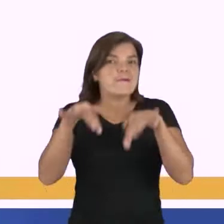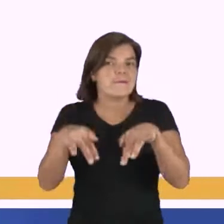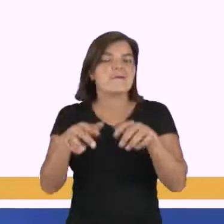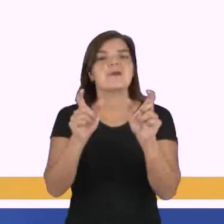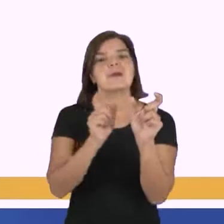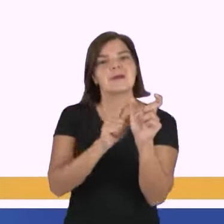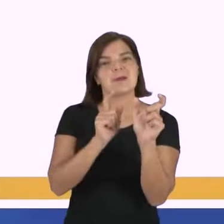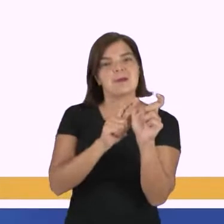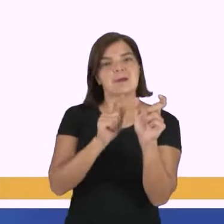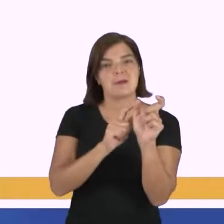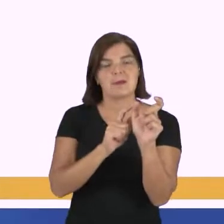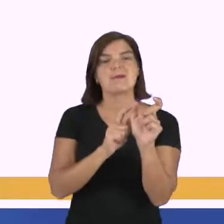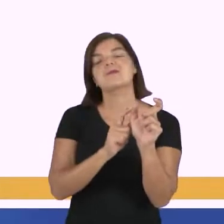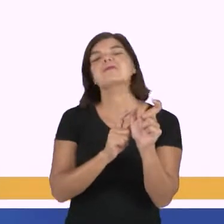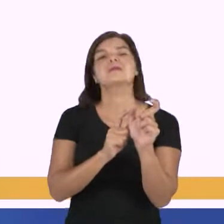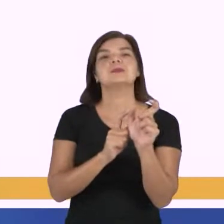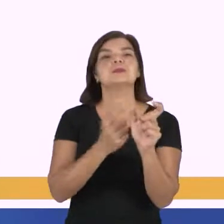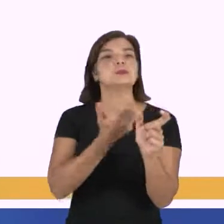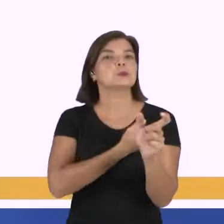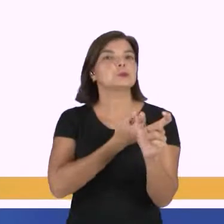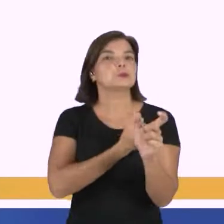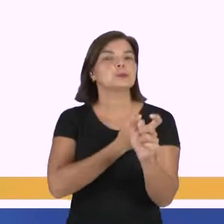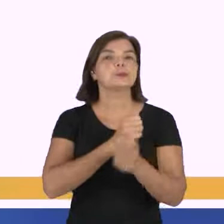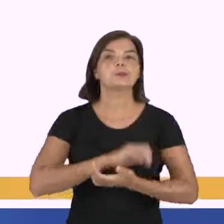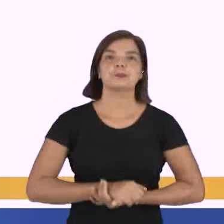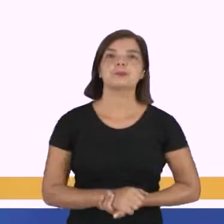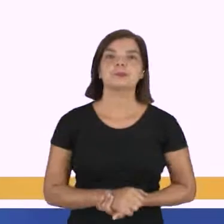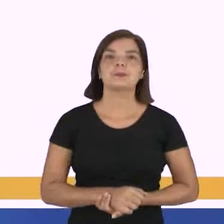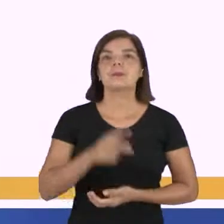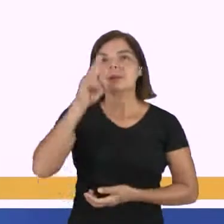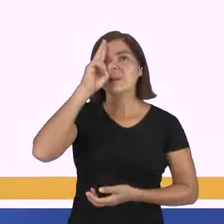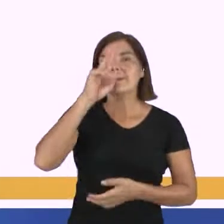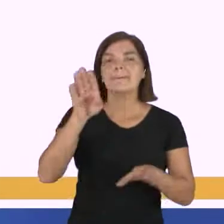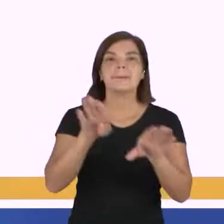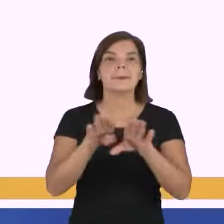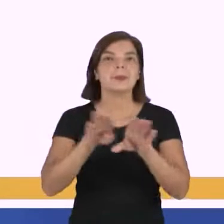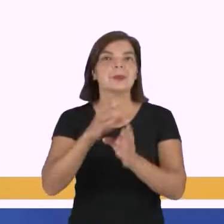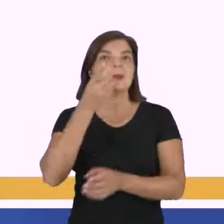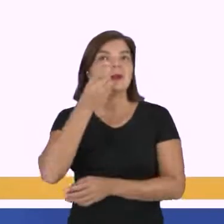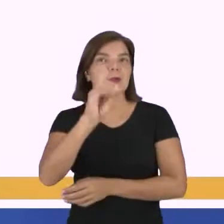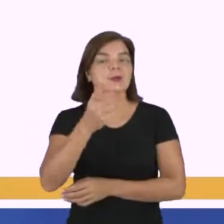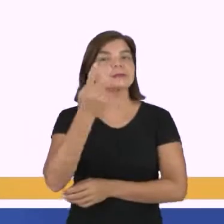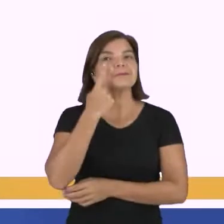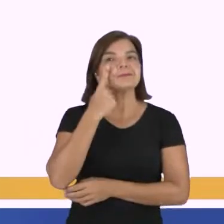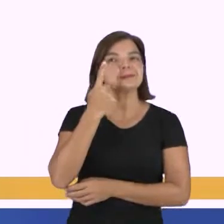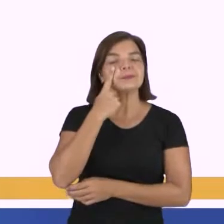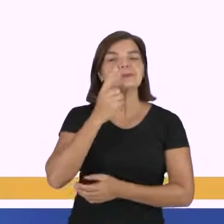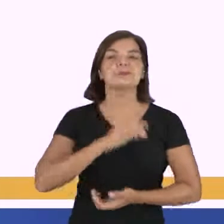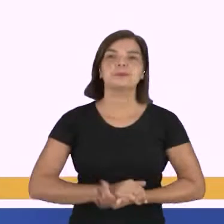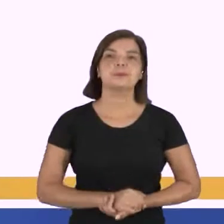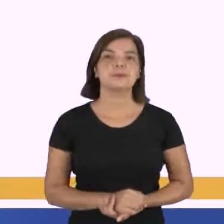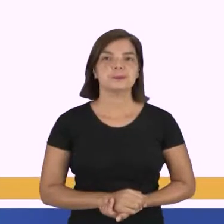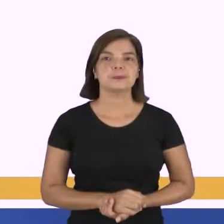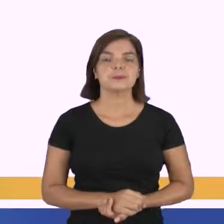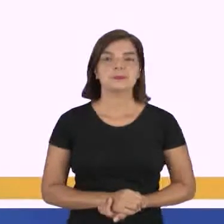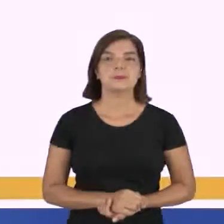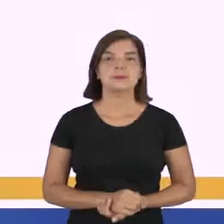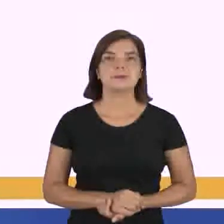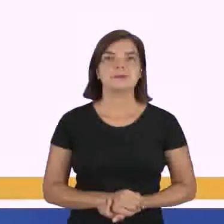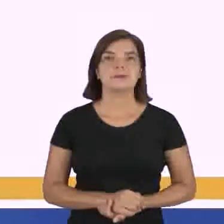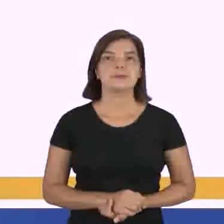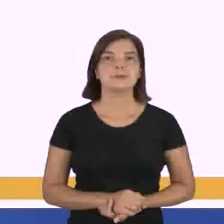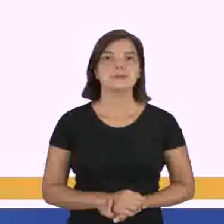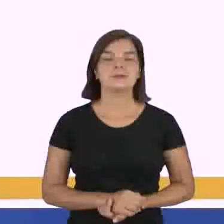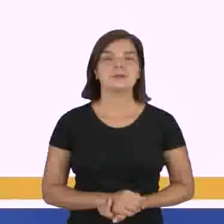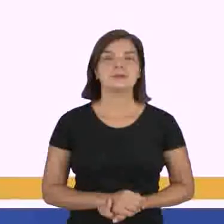finalzinho do nome do número no ordinal, ok? E relembrando também a data, olhem aí, a